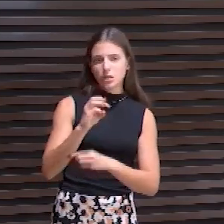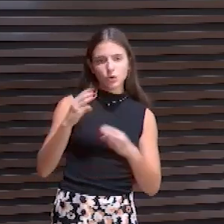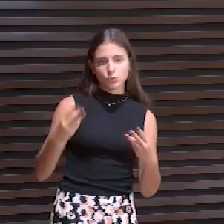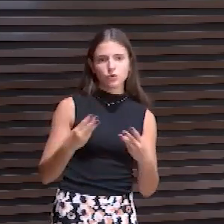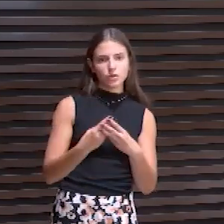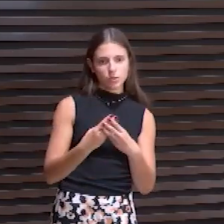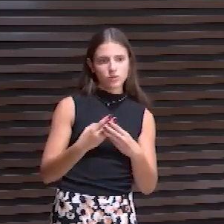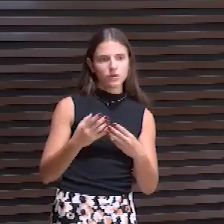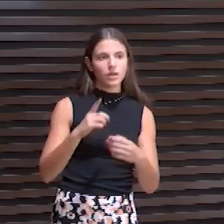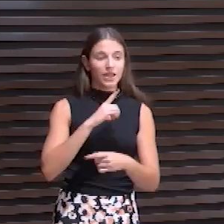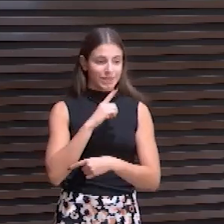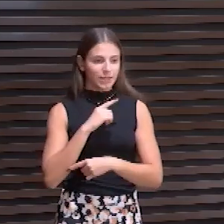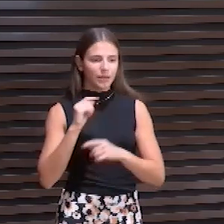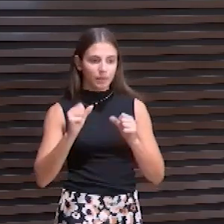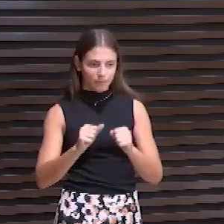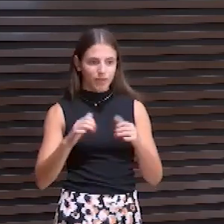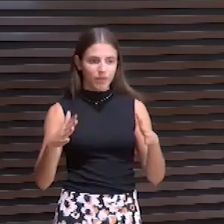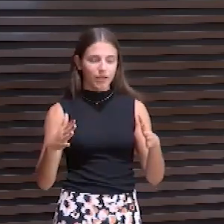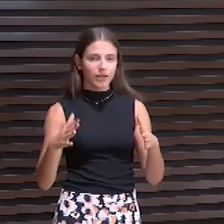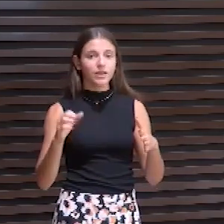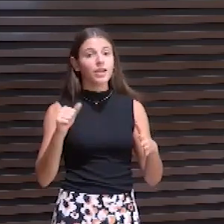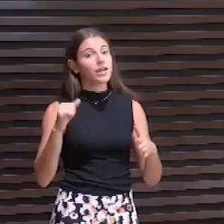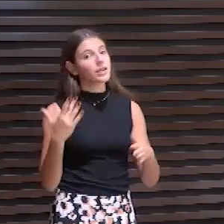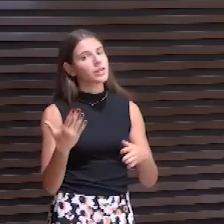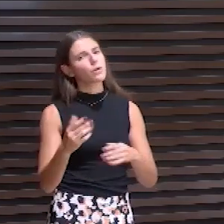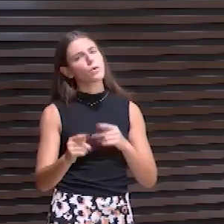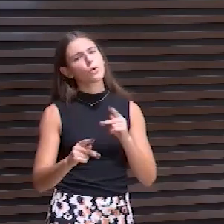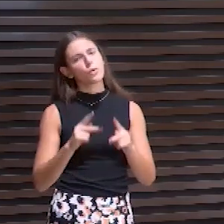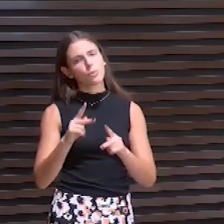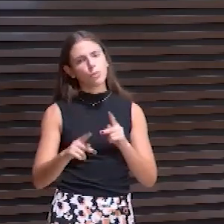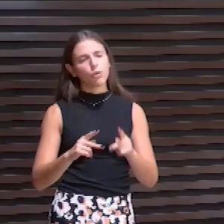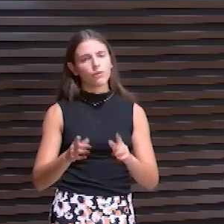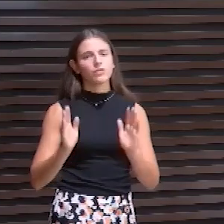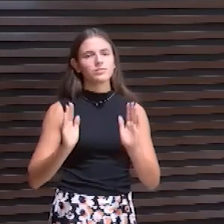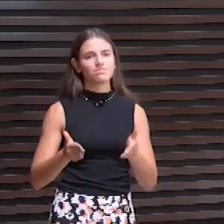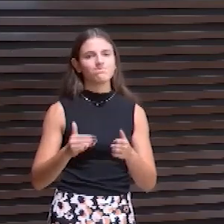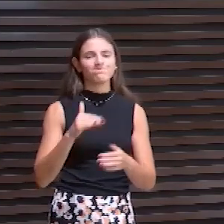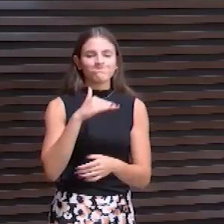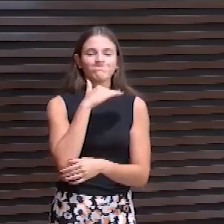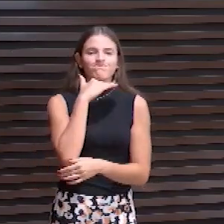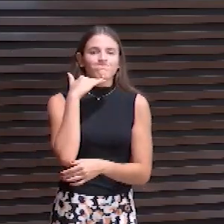naquela sinagoga já estava por aqui com Jesus.